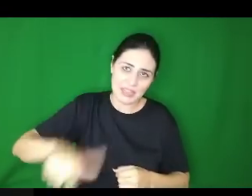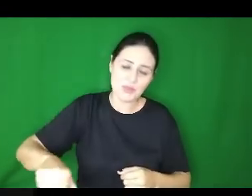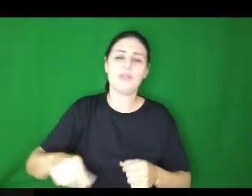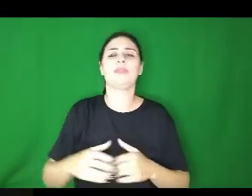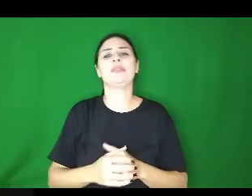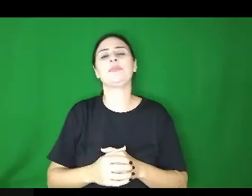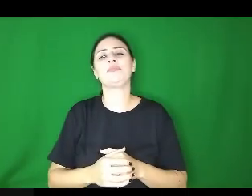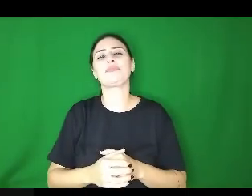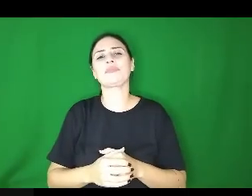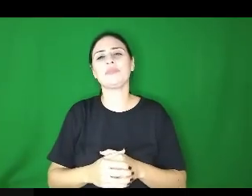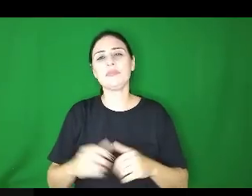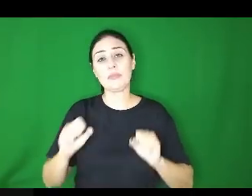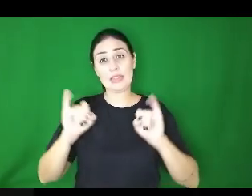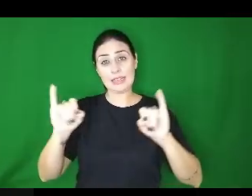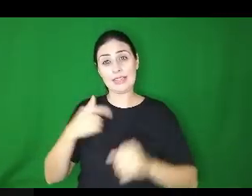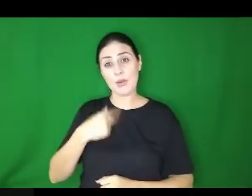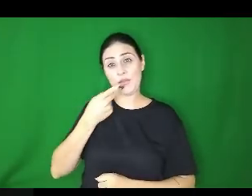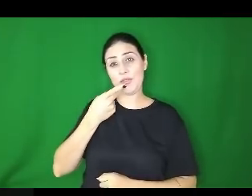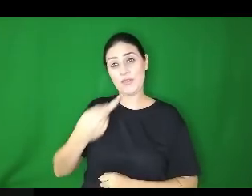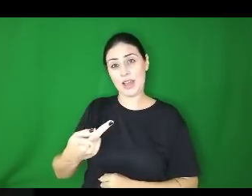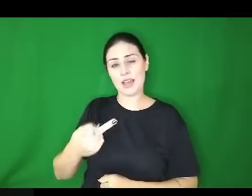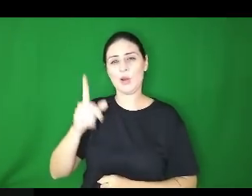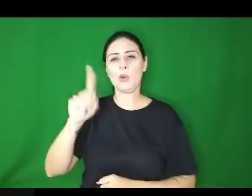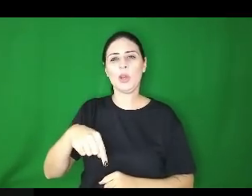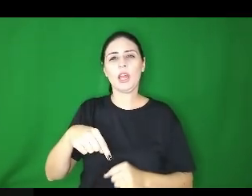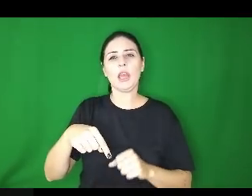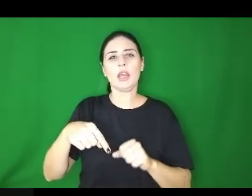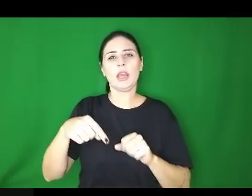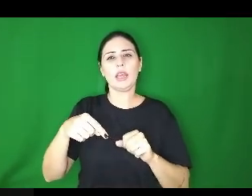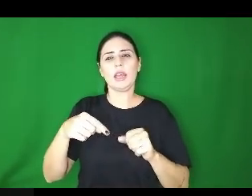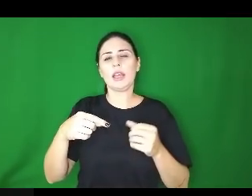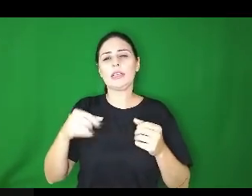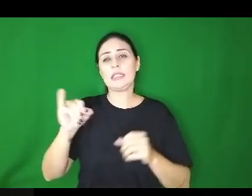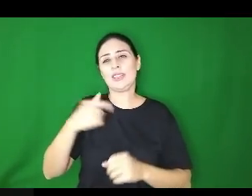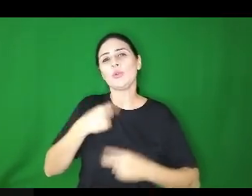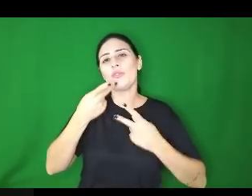leitura, mais geral, né? Mais no sentido de ler, fazer coisas que